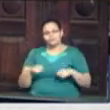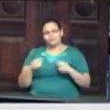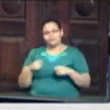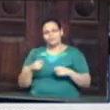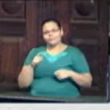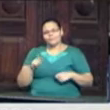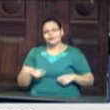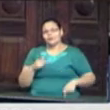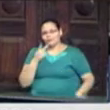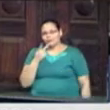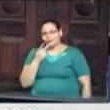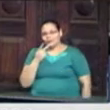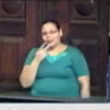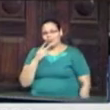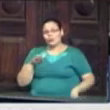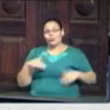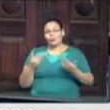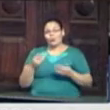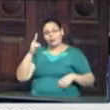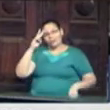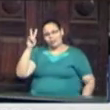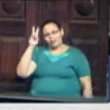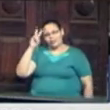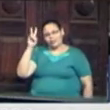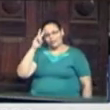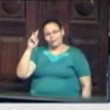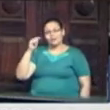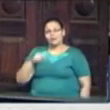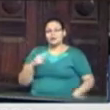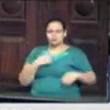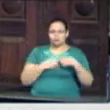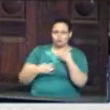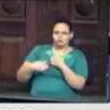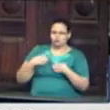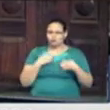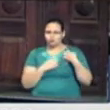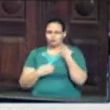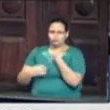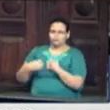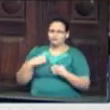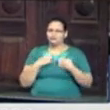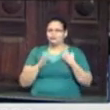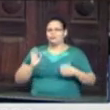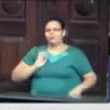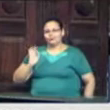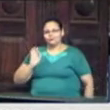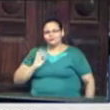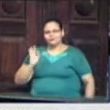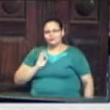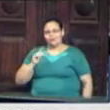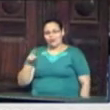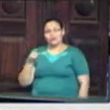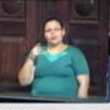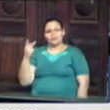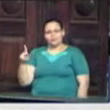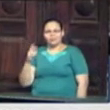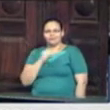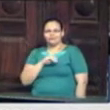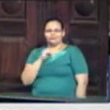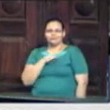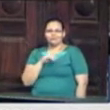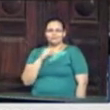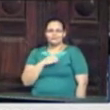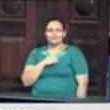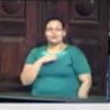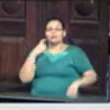a sua fala quando lembra aqui a angústia dos policiais para poder receber o seu salário